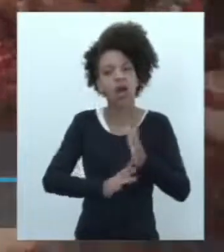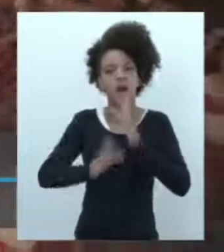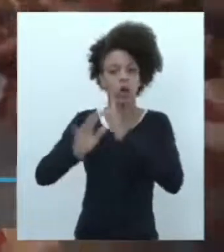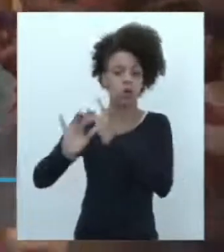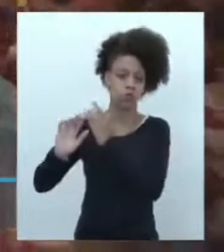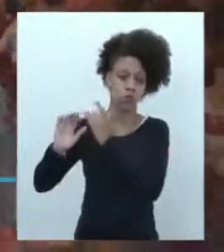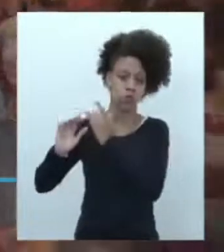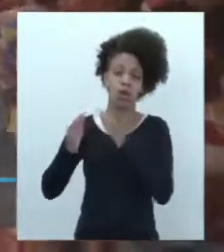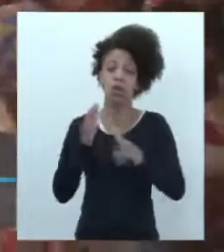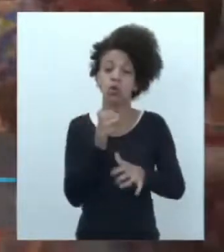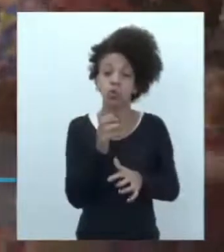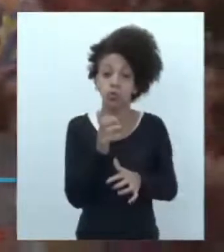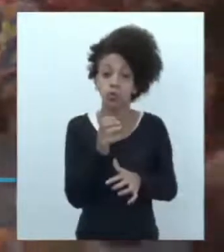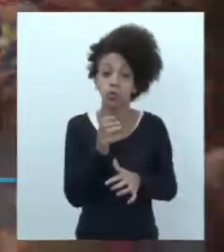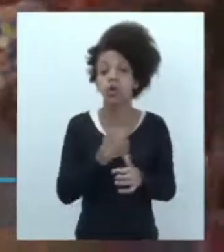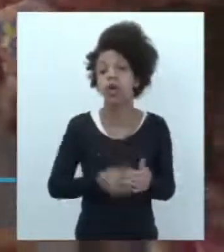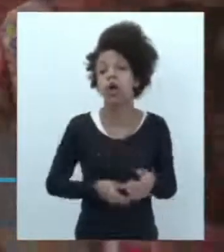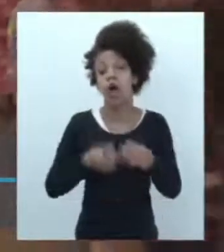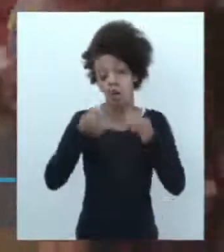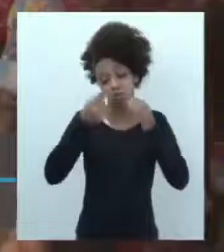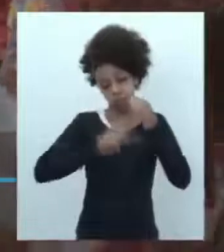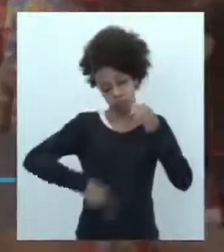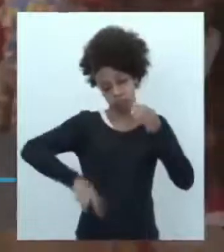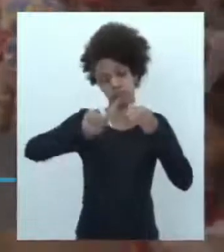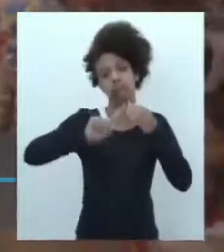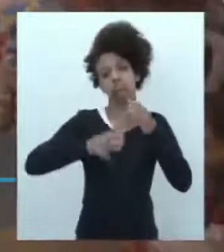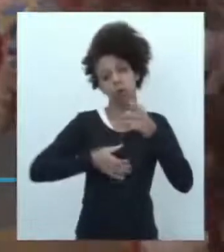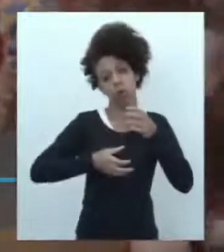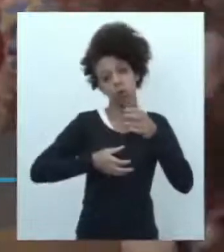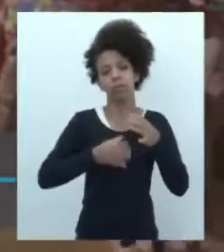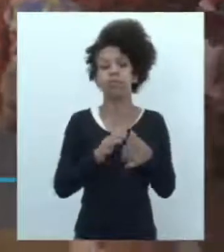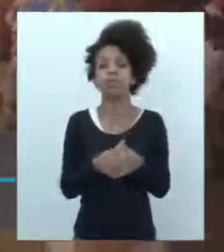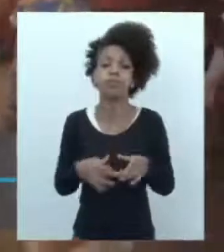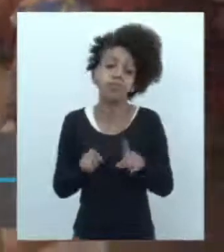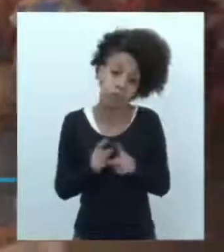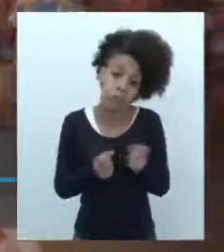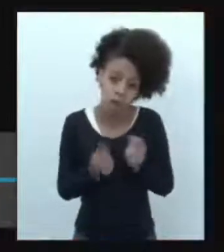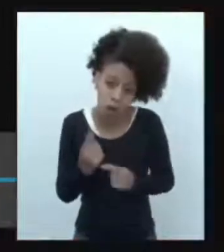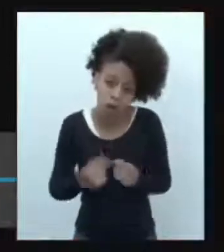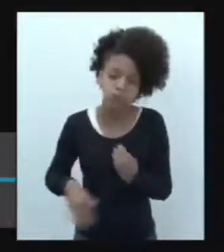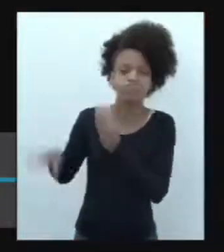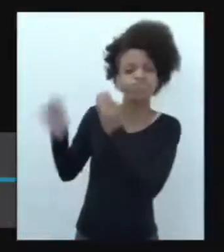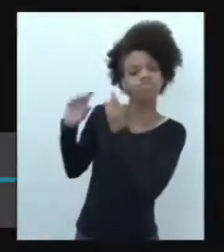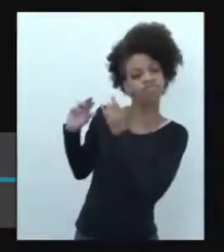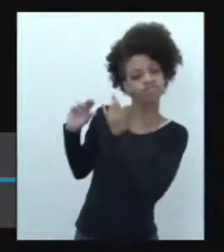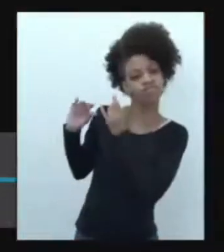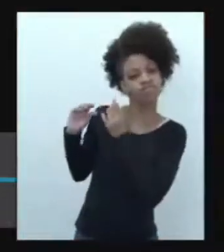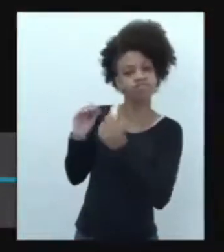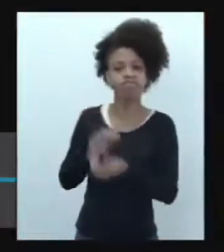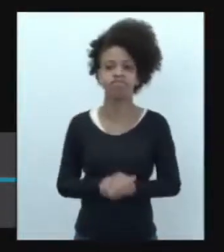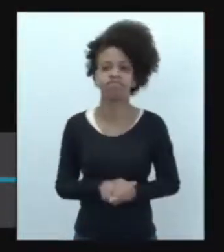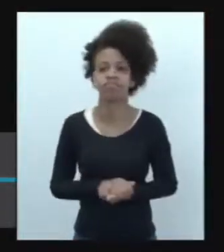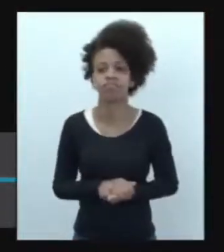geralmente é clarinete ou saxofone, tem um peso maior. Alguns grupos também usam flauta transversal.